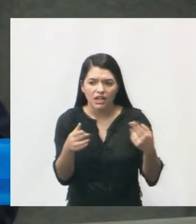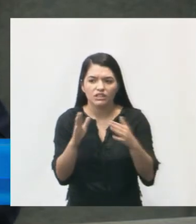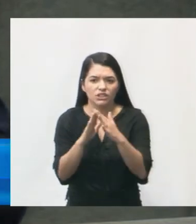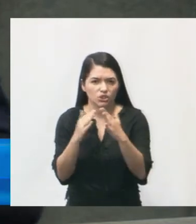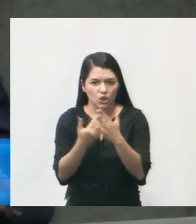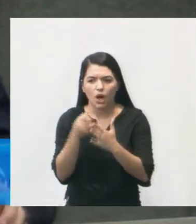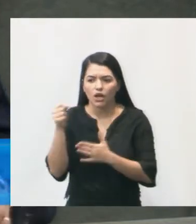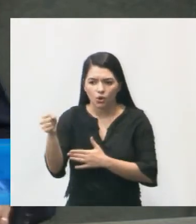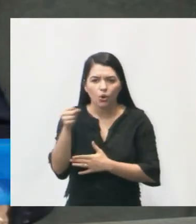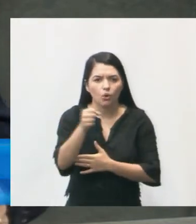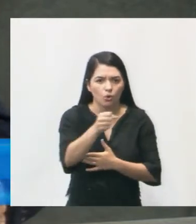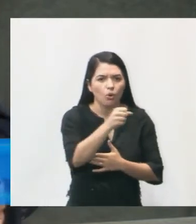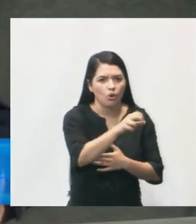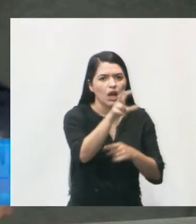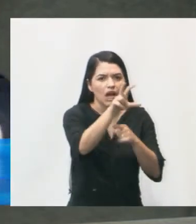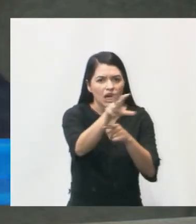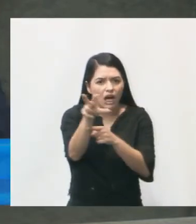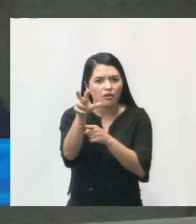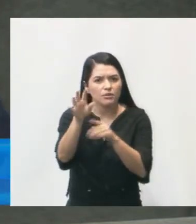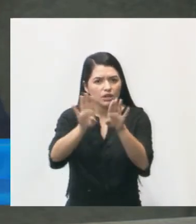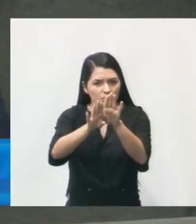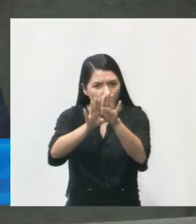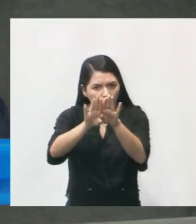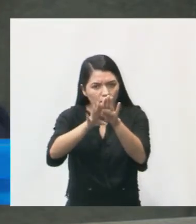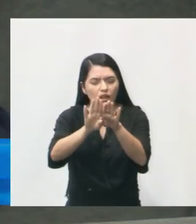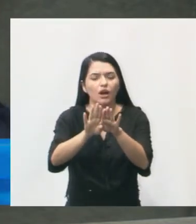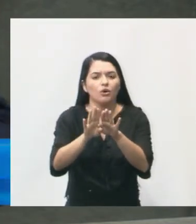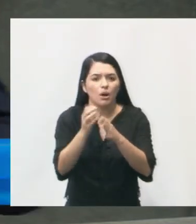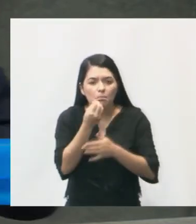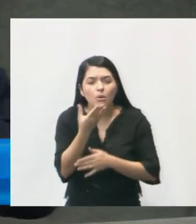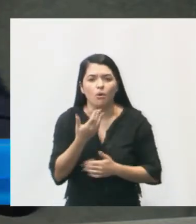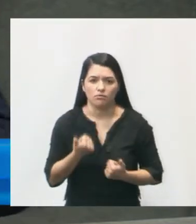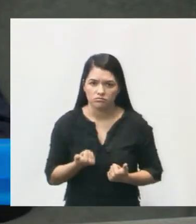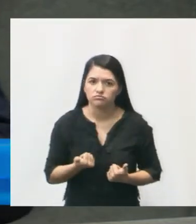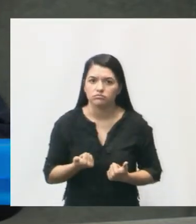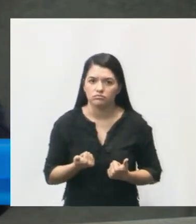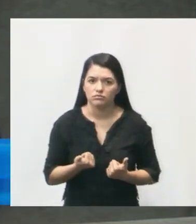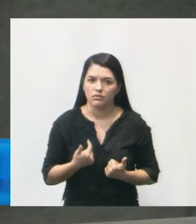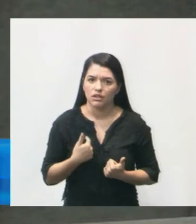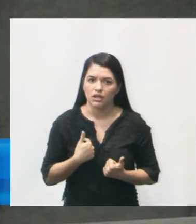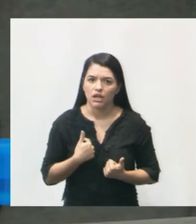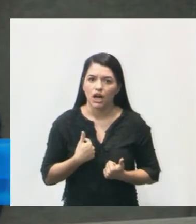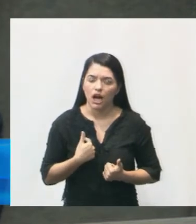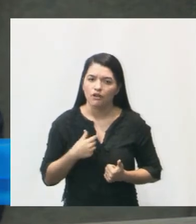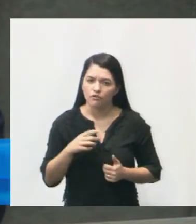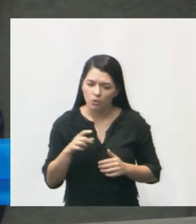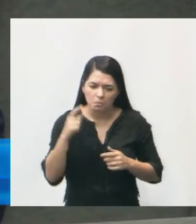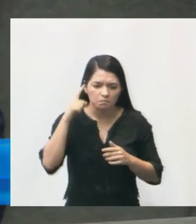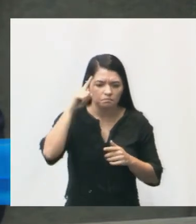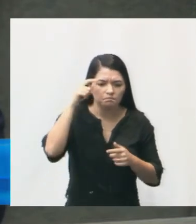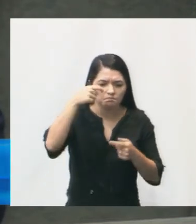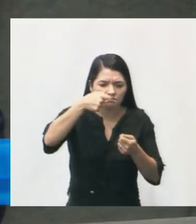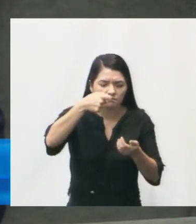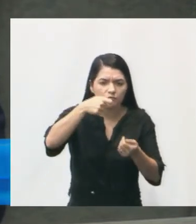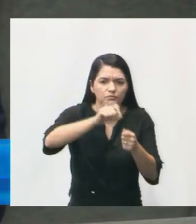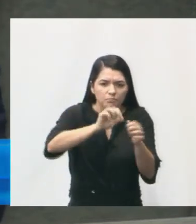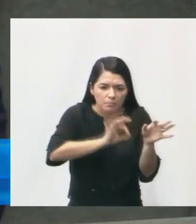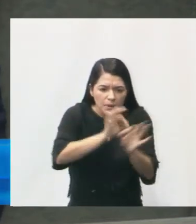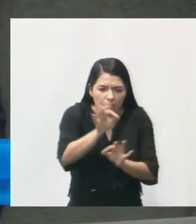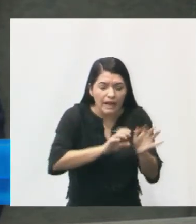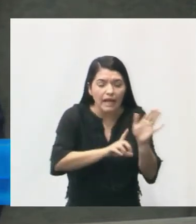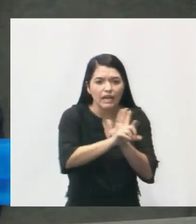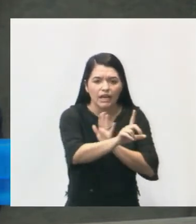sendo colocadas câmeras nas entradas. Isso é bom, e a gente vai transformar esse lei para que isso continue,